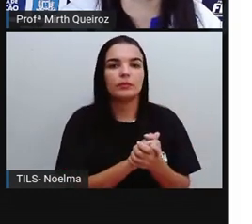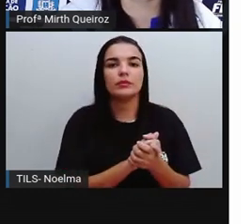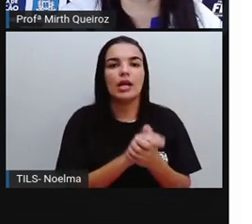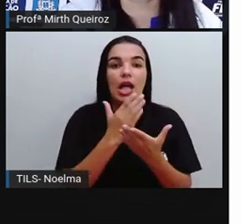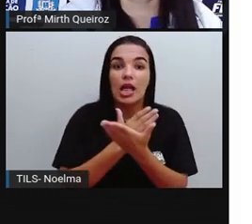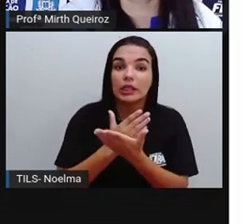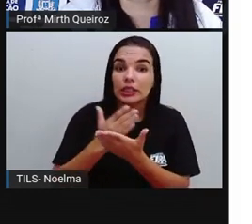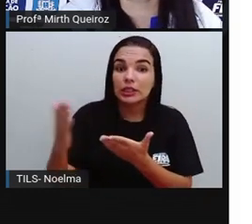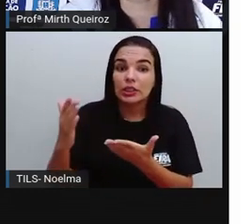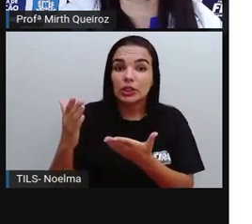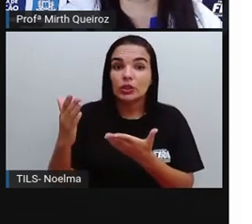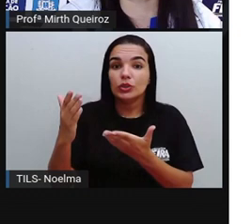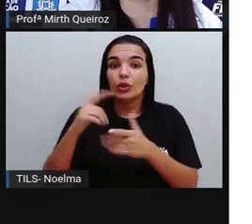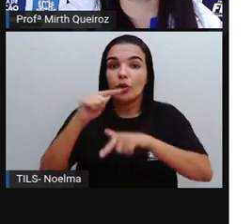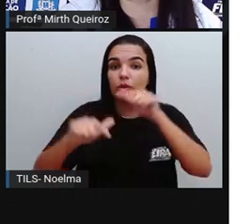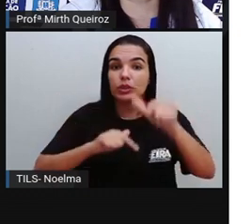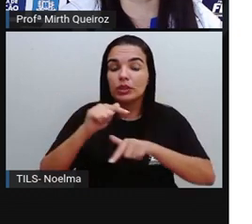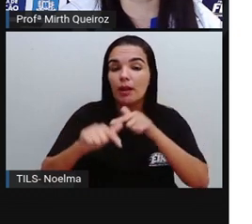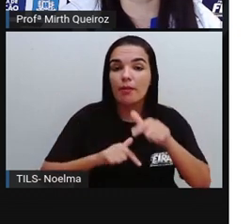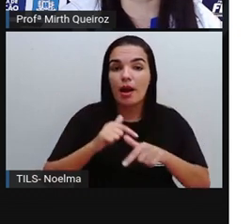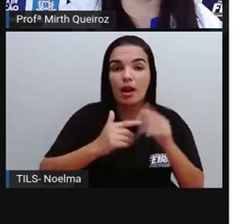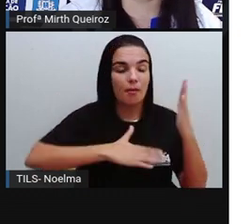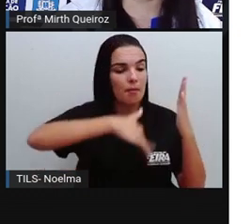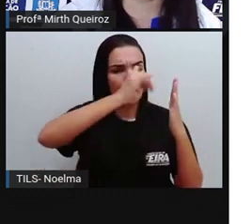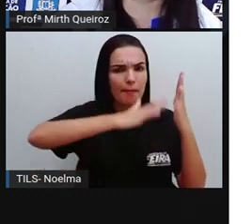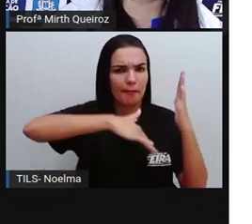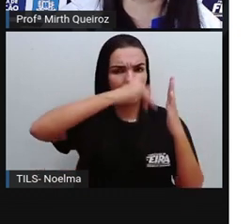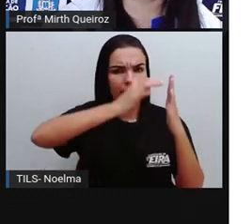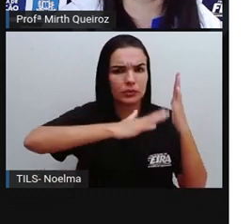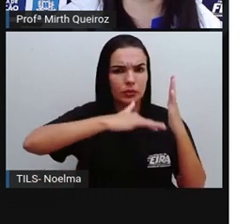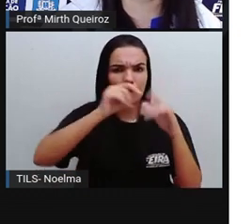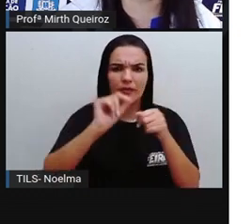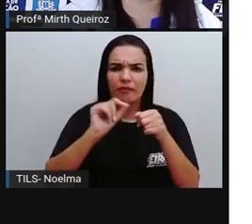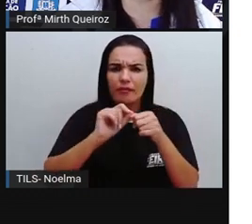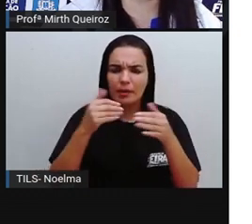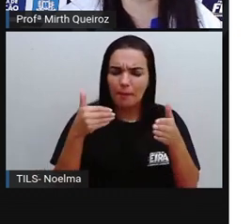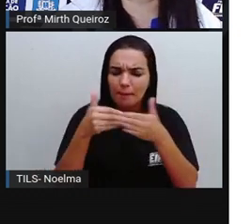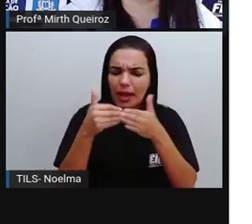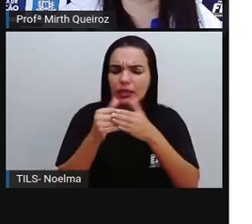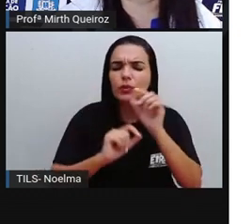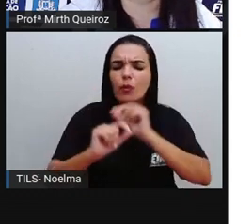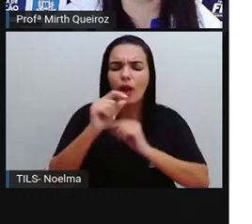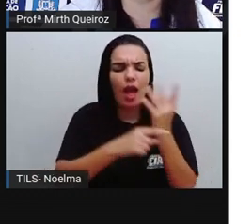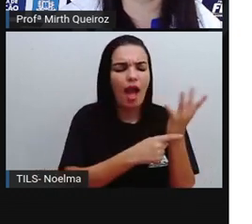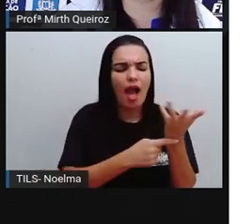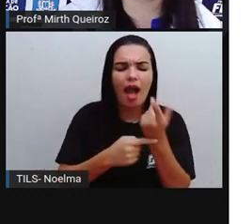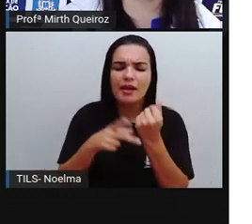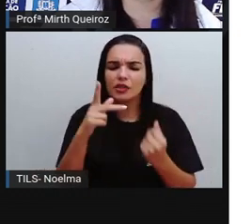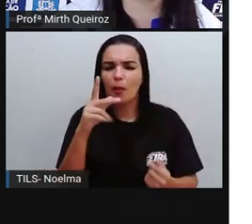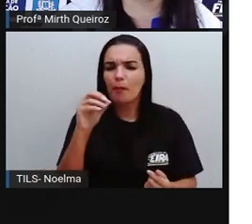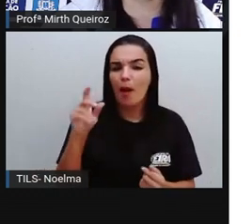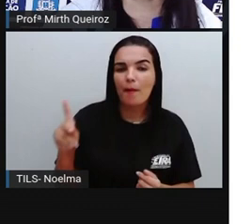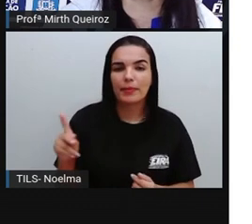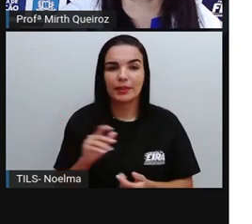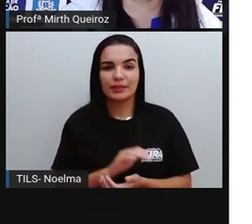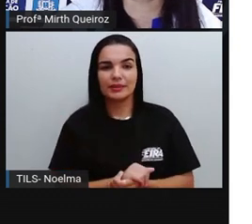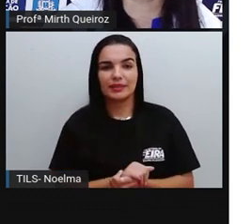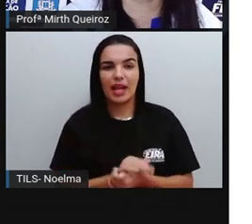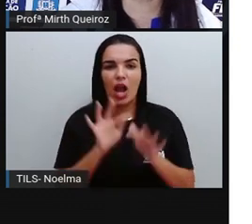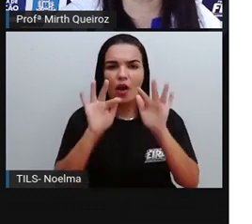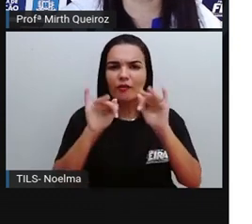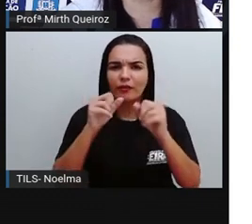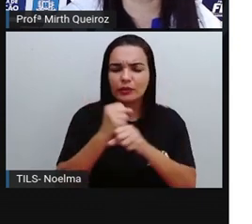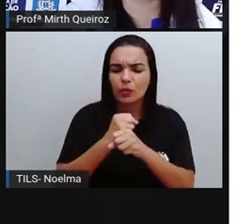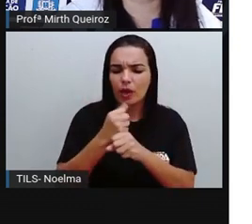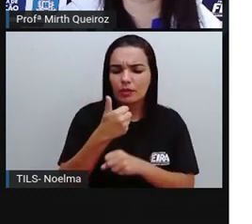1985 e 1986. No início de sua carreira, realiza pinturas que se aproximam da arte pop. No fim dos